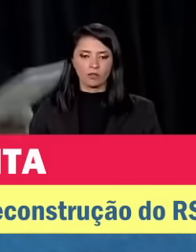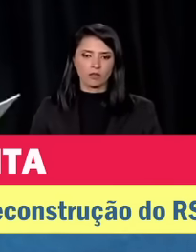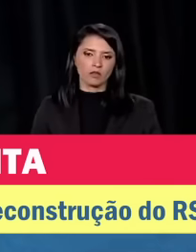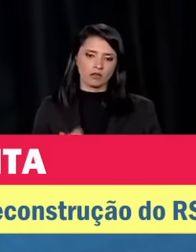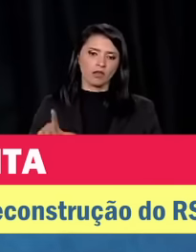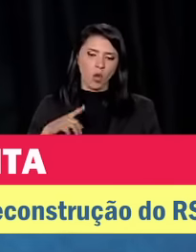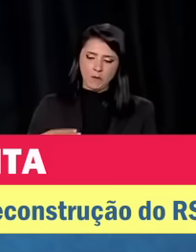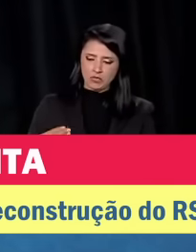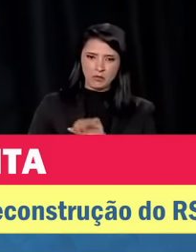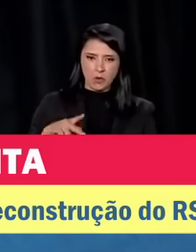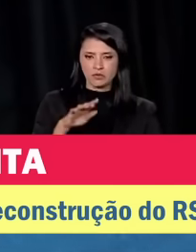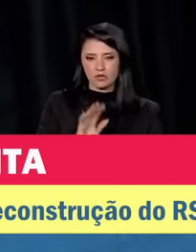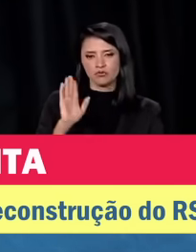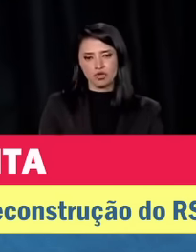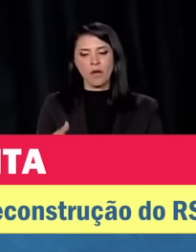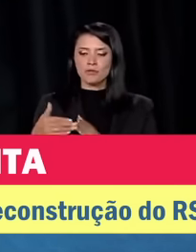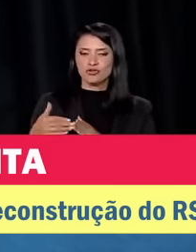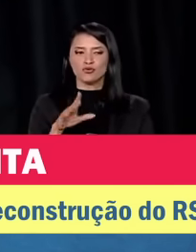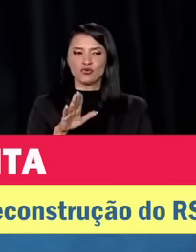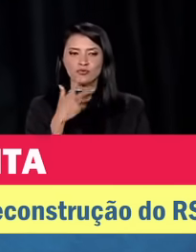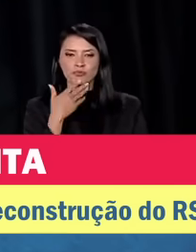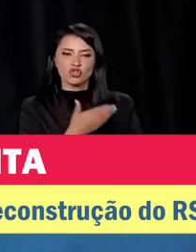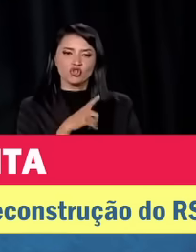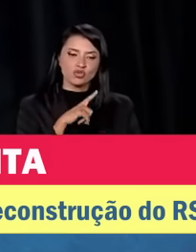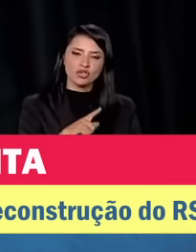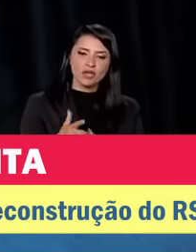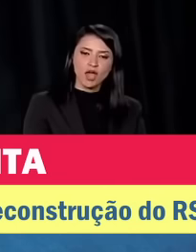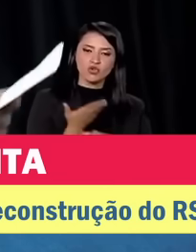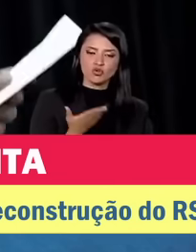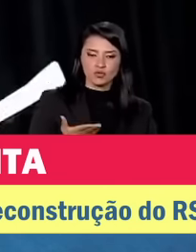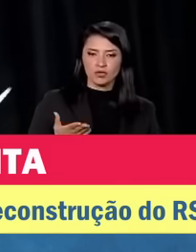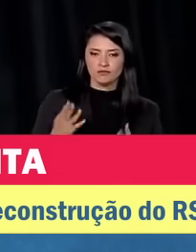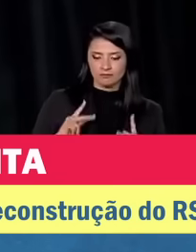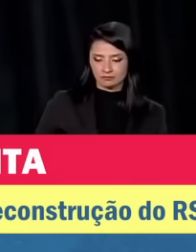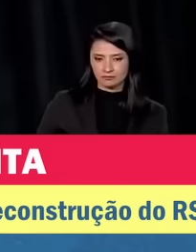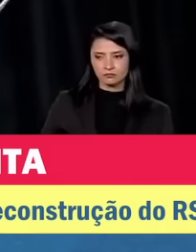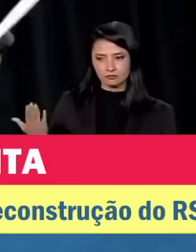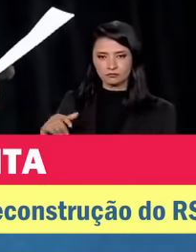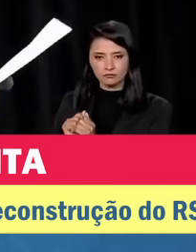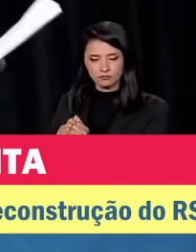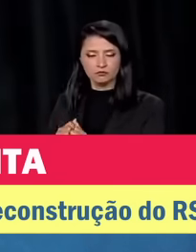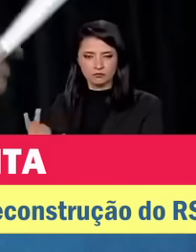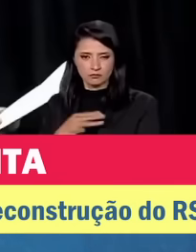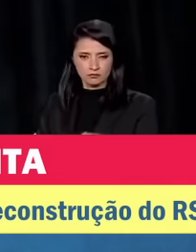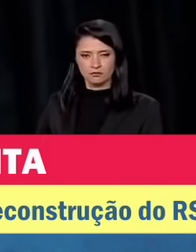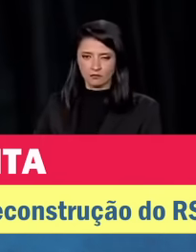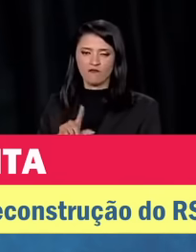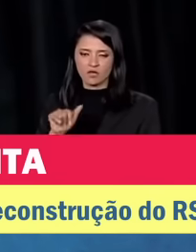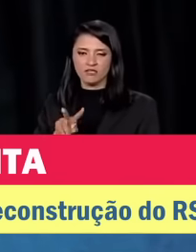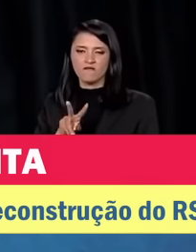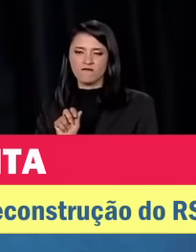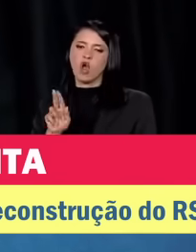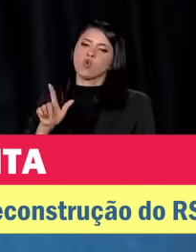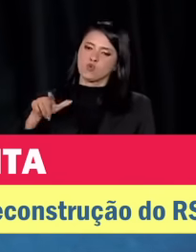Uma parte de municípios do nosso Estado já entrou com os pedidos de ajuda humanitária. E eu atualizava agora com o ministro Valdez e com o Volney, nós já pagamos